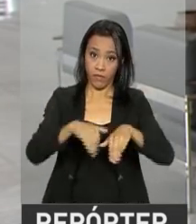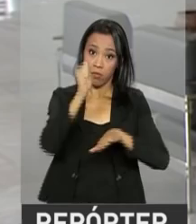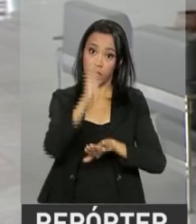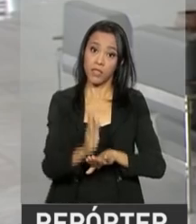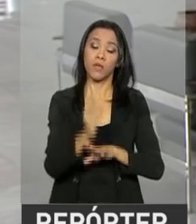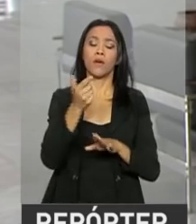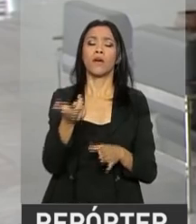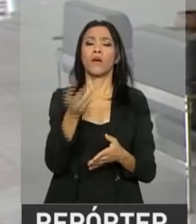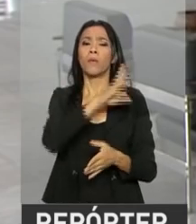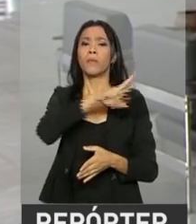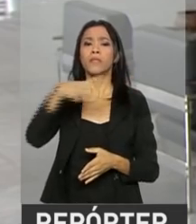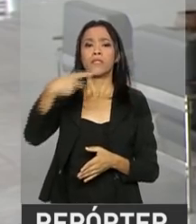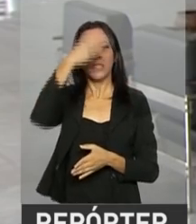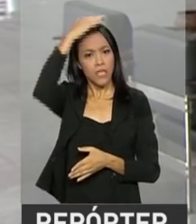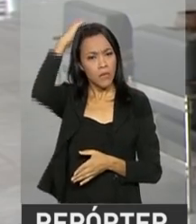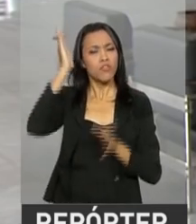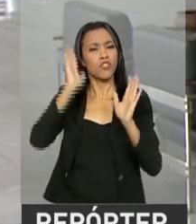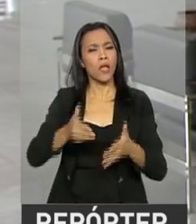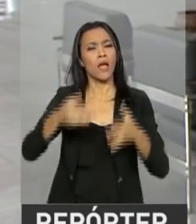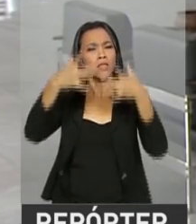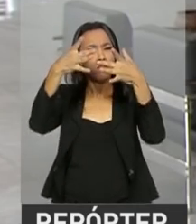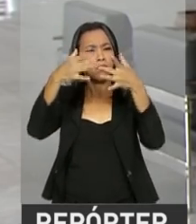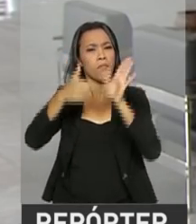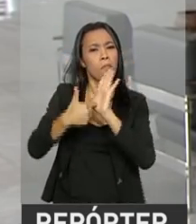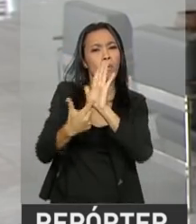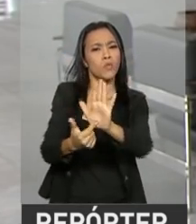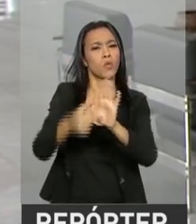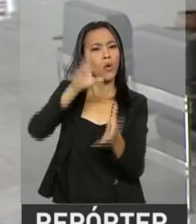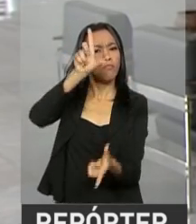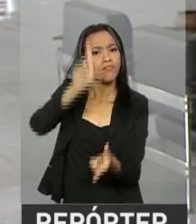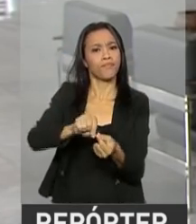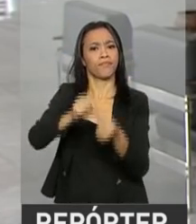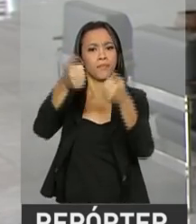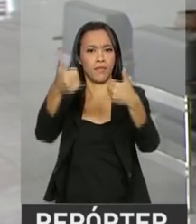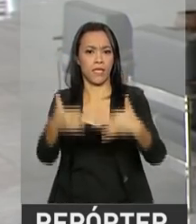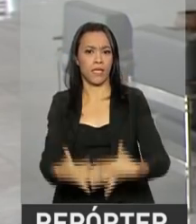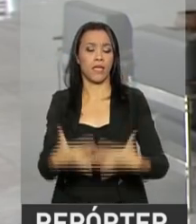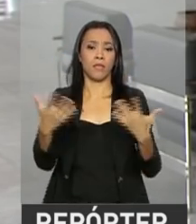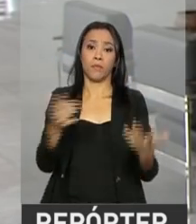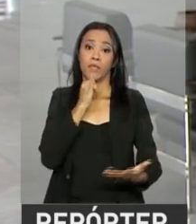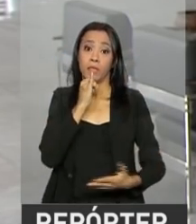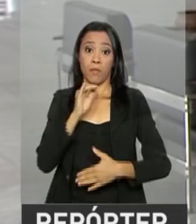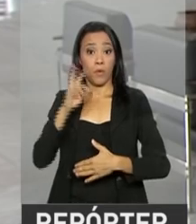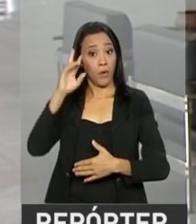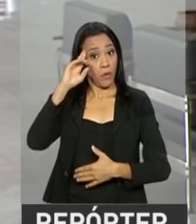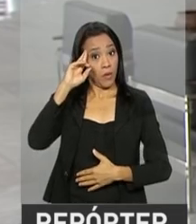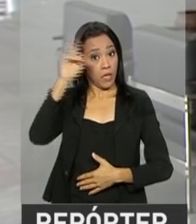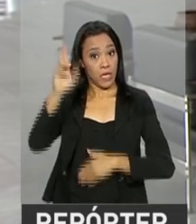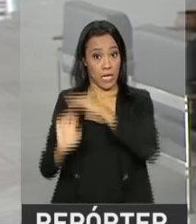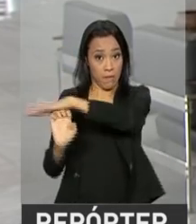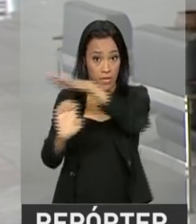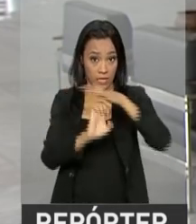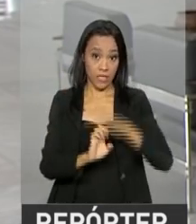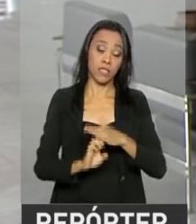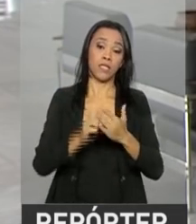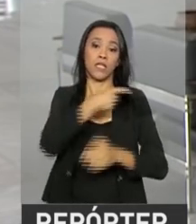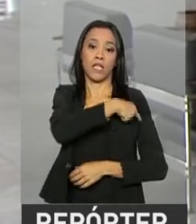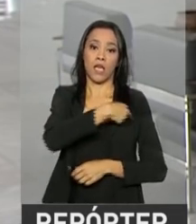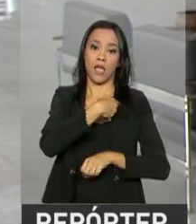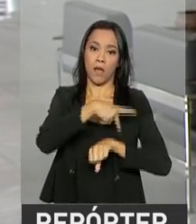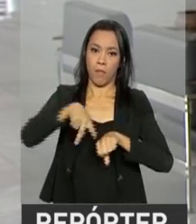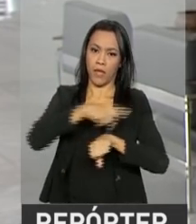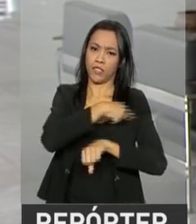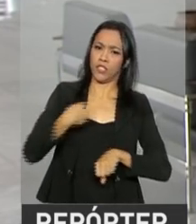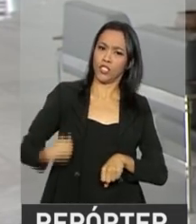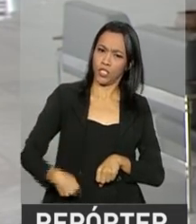uma prévia das oportunidades do PPI a investidores e empresários chineses. Durante viagem que fez ao país asiático para